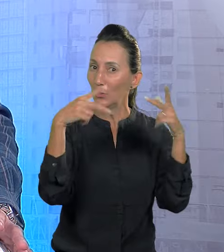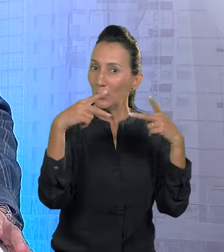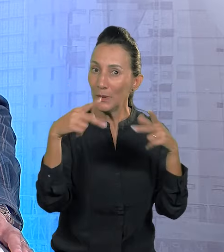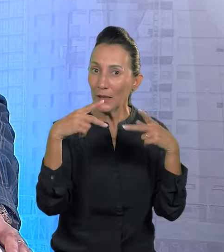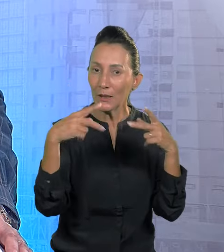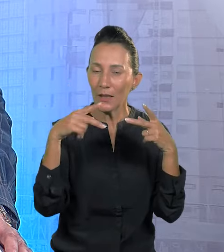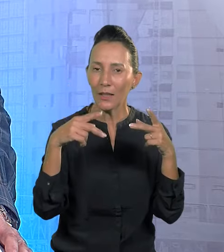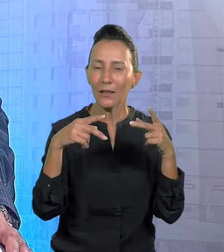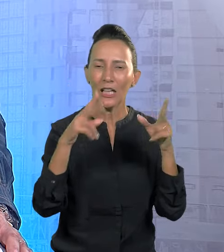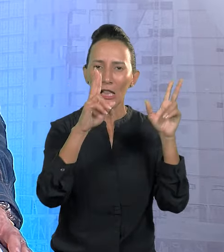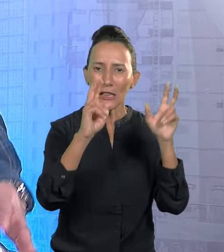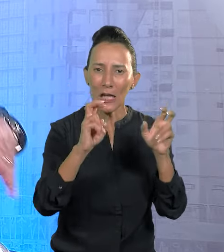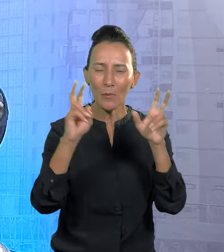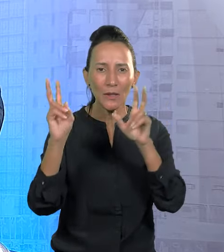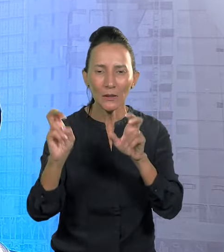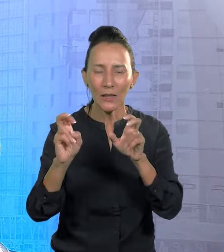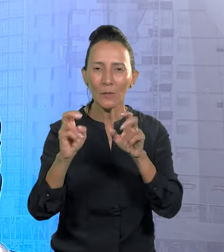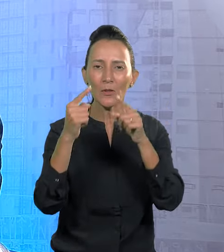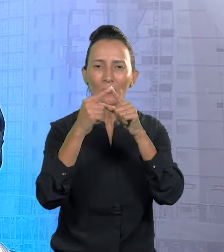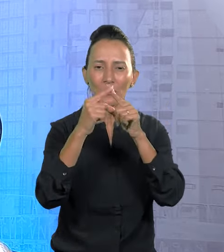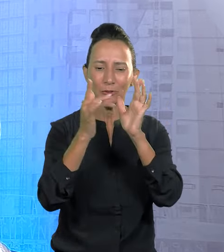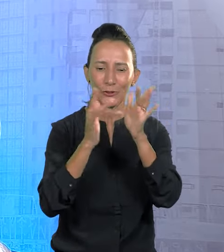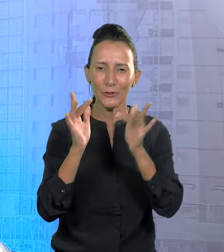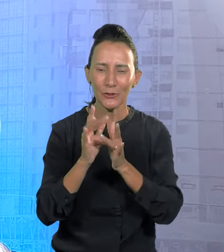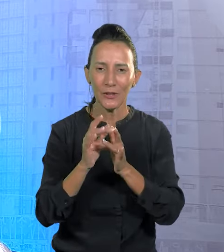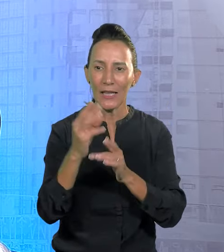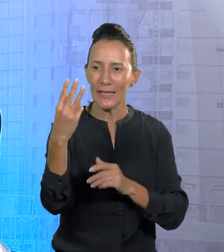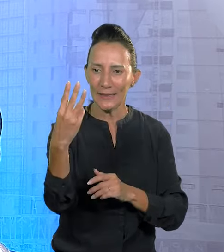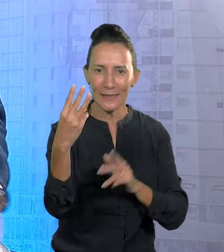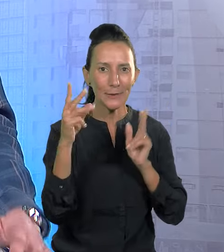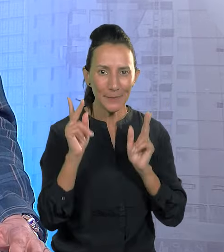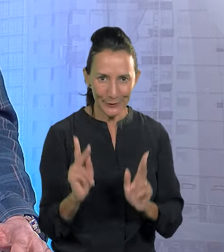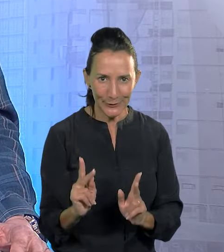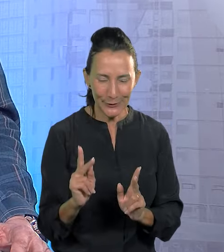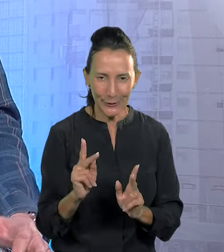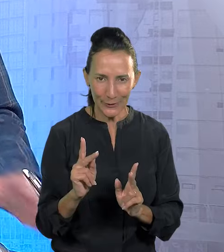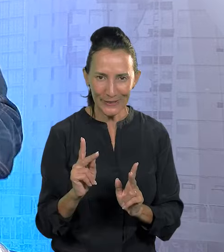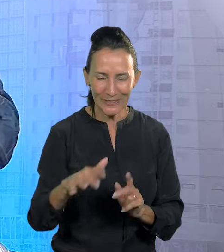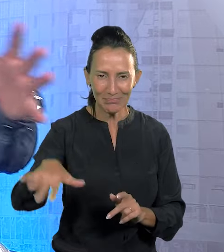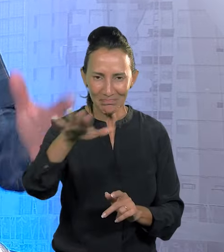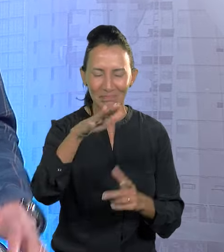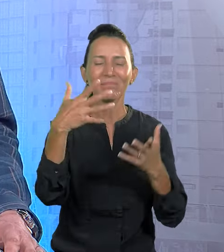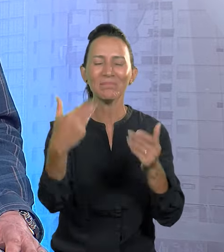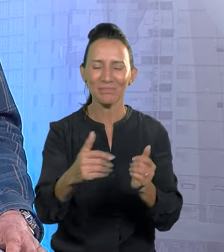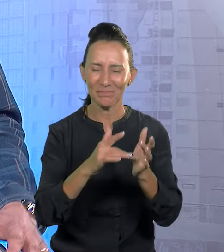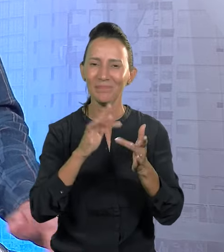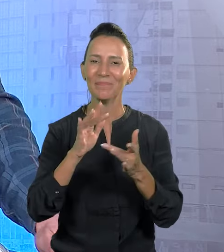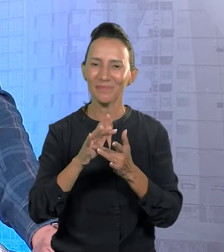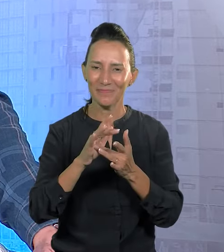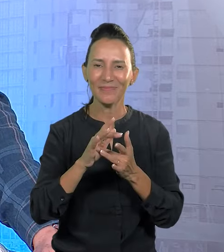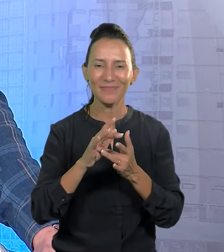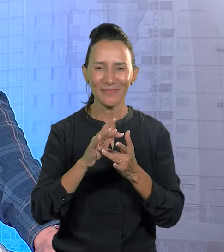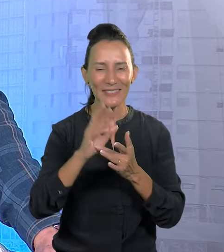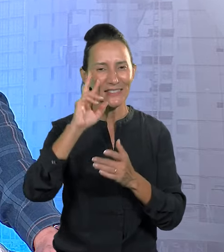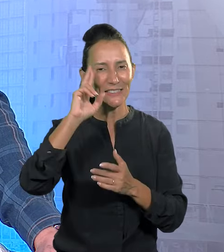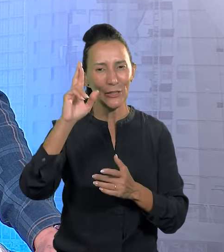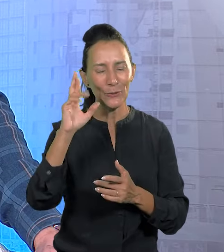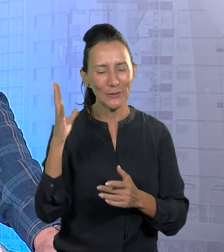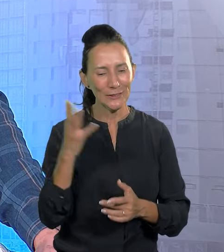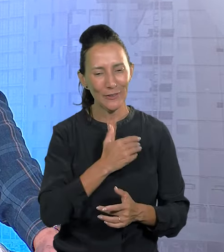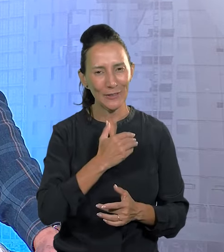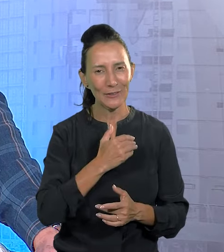foi também algo assim maravilhoso, porque as pessoas que estavam lá, três pessoas que estavam lá, dentre todas aquelas, aceitaram Jesus como seu